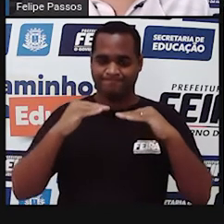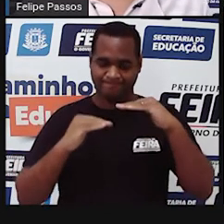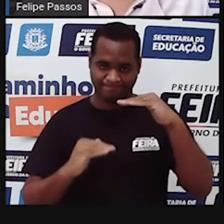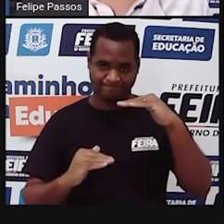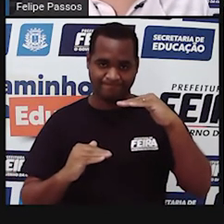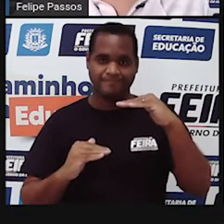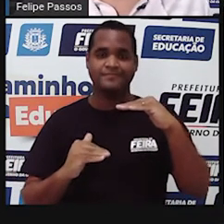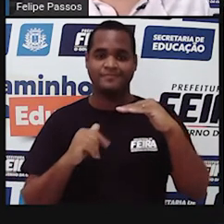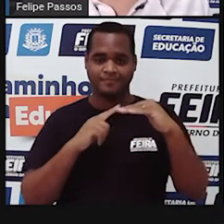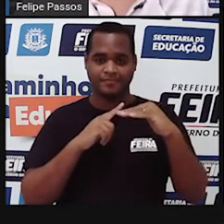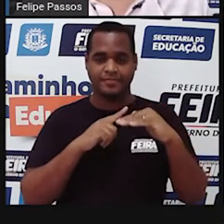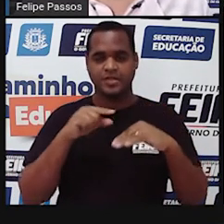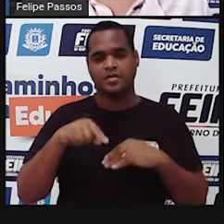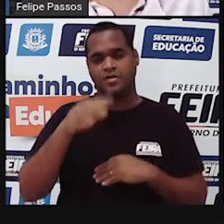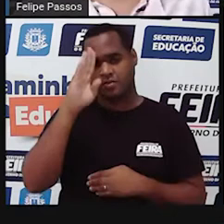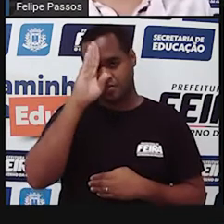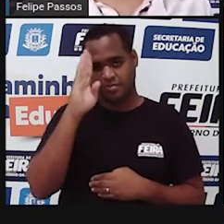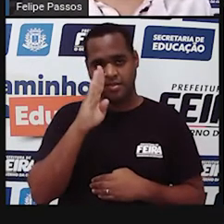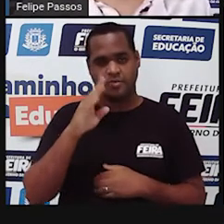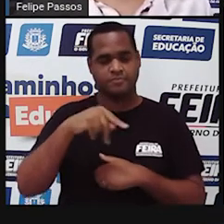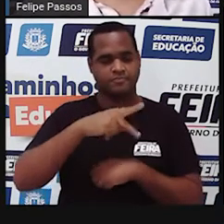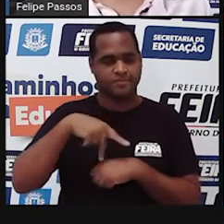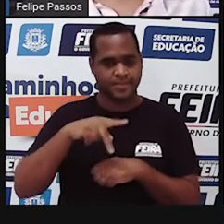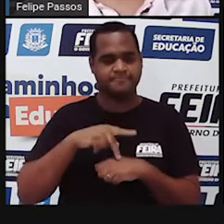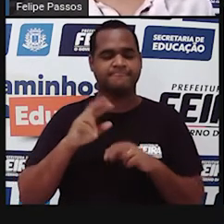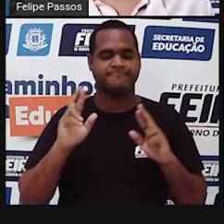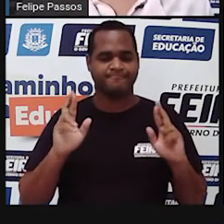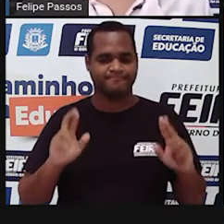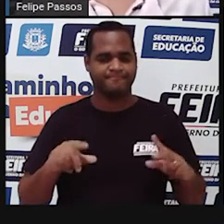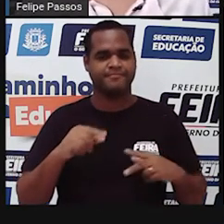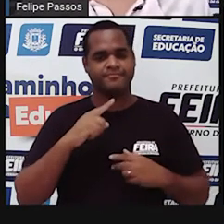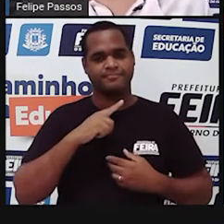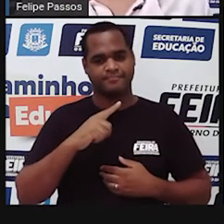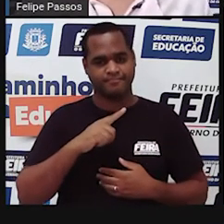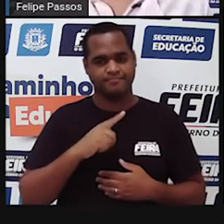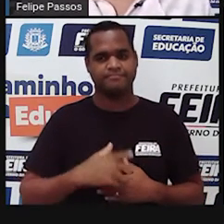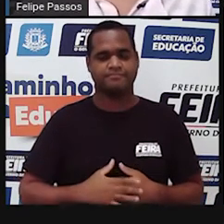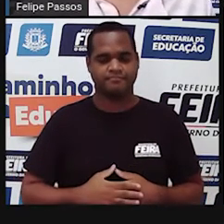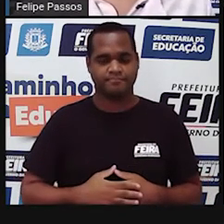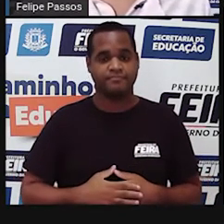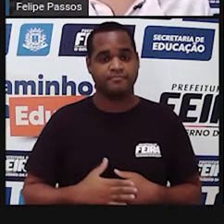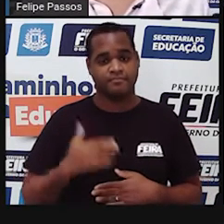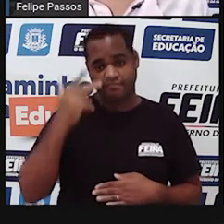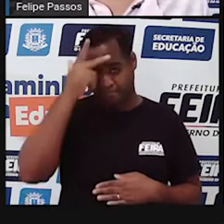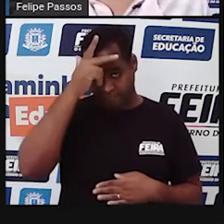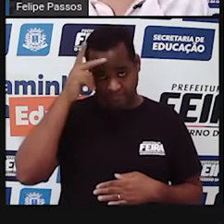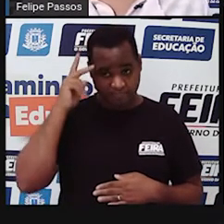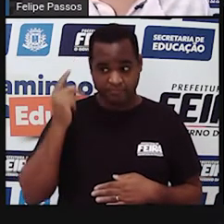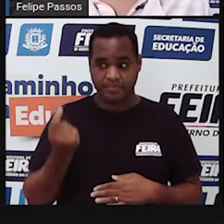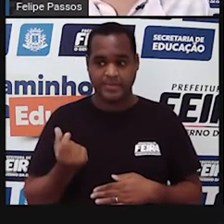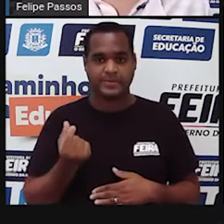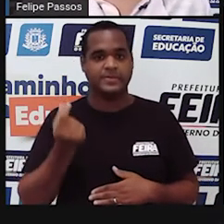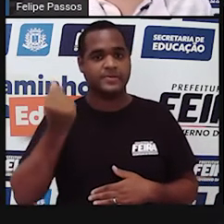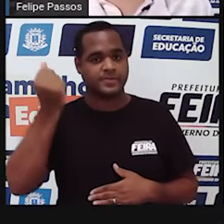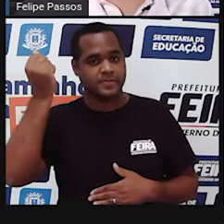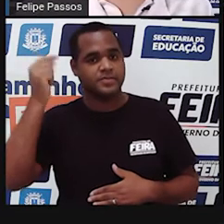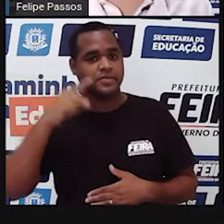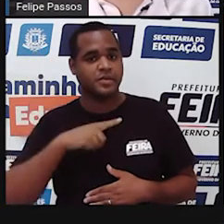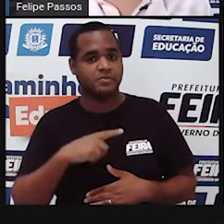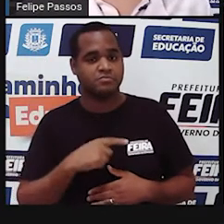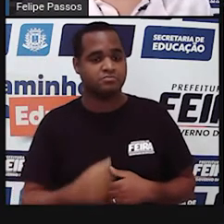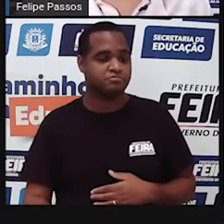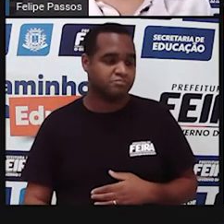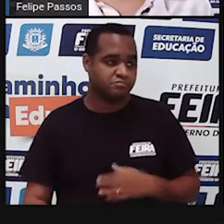No Brasil, no nosso país, a desigualdade é muito grande. Você tem pessoas com muito dinheiro e pessoas que não